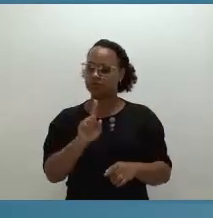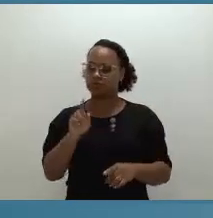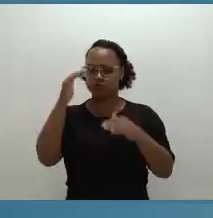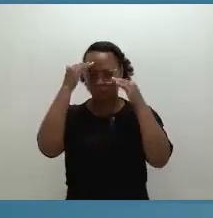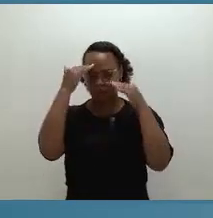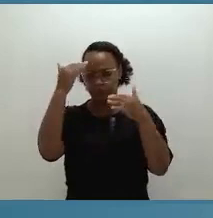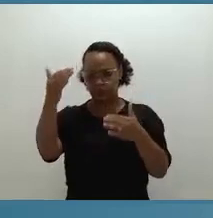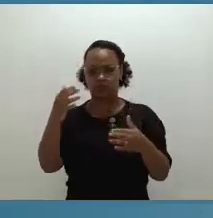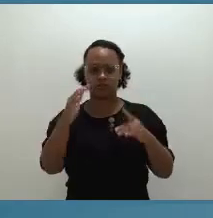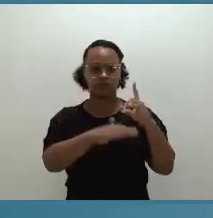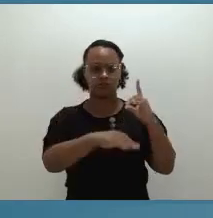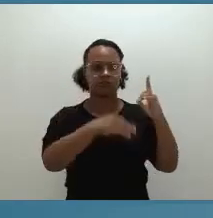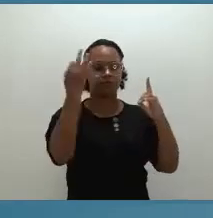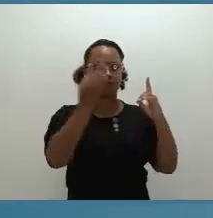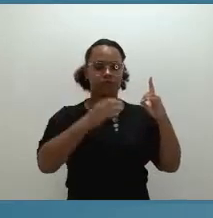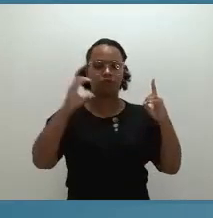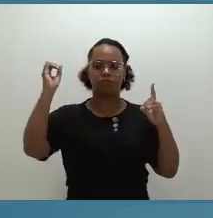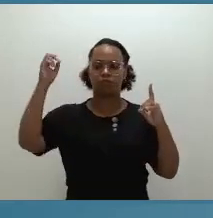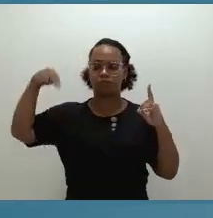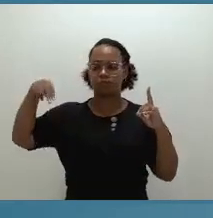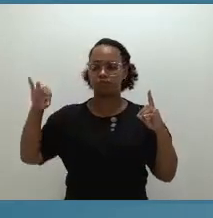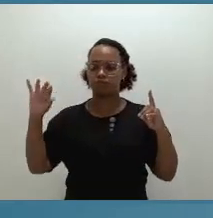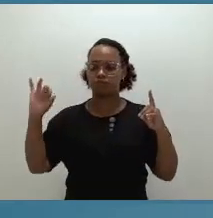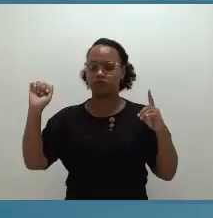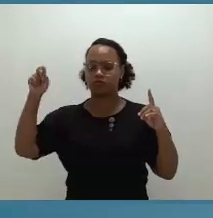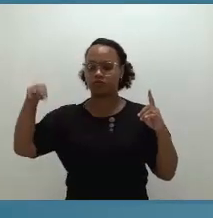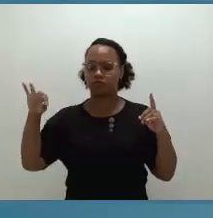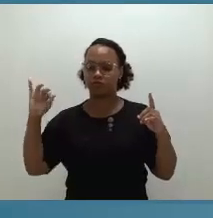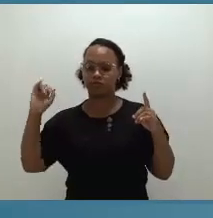Embargador Constantino.